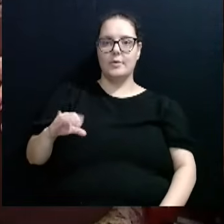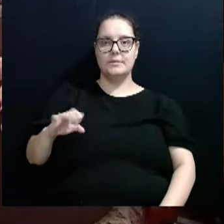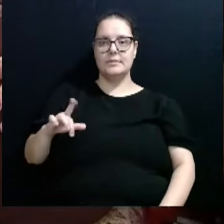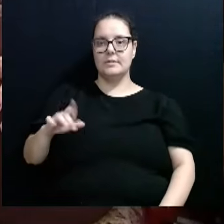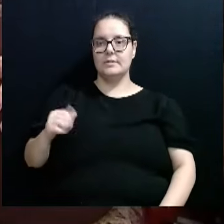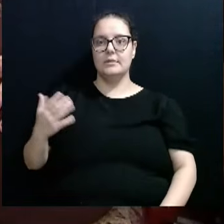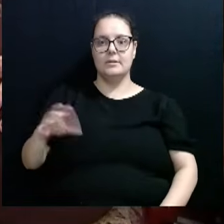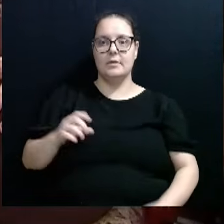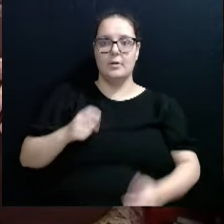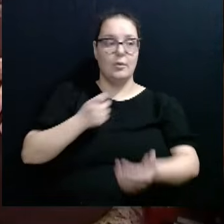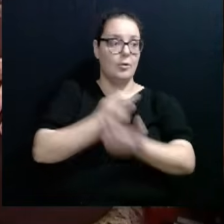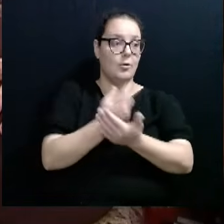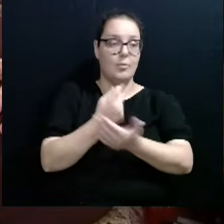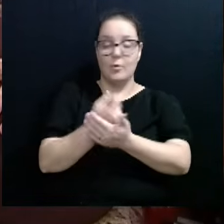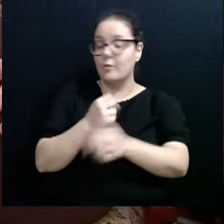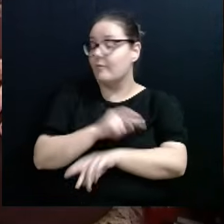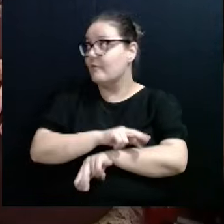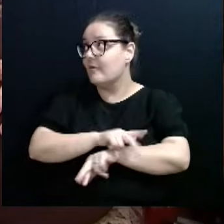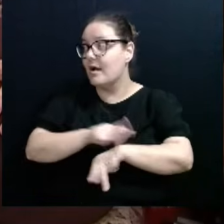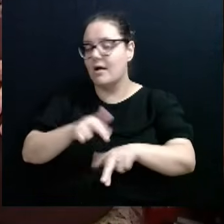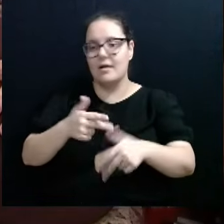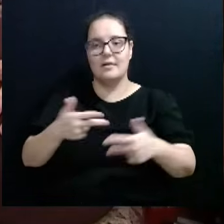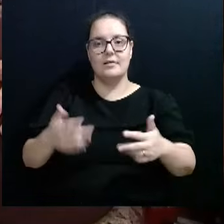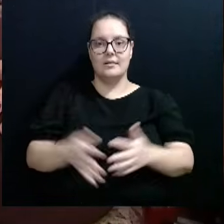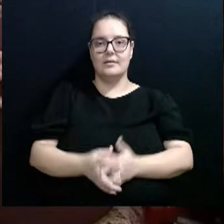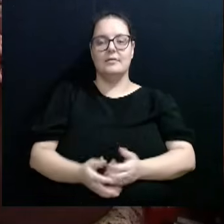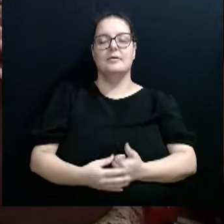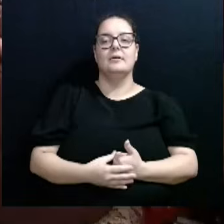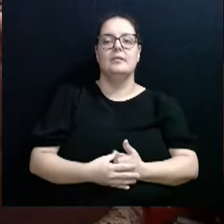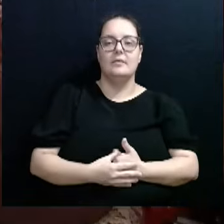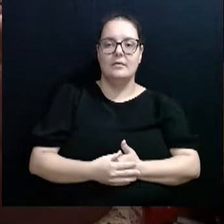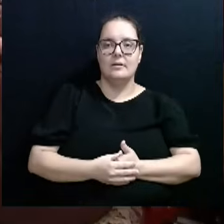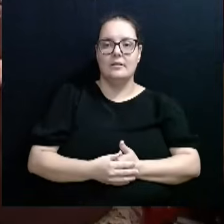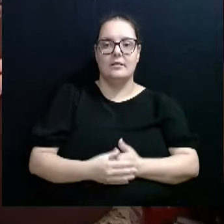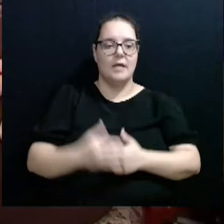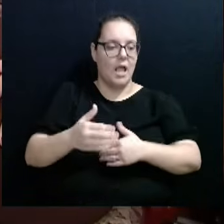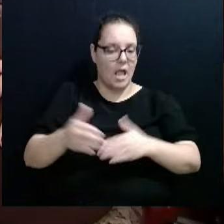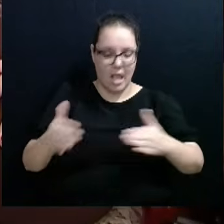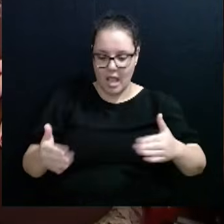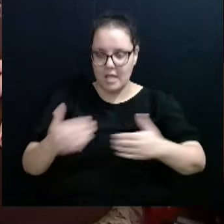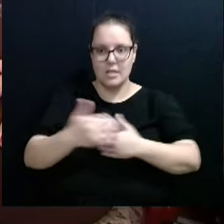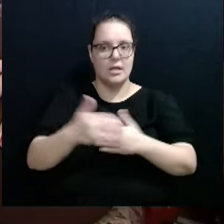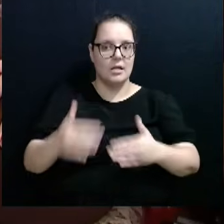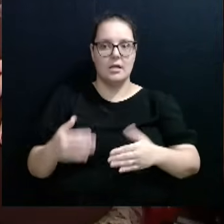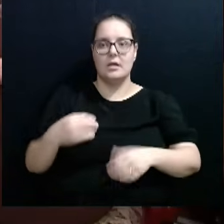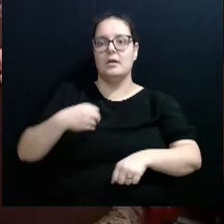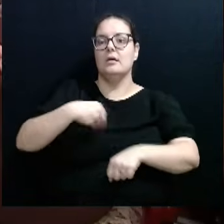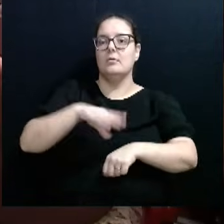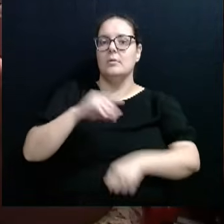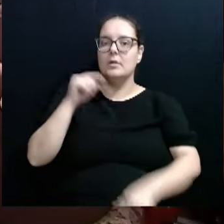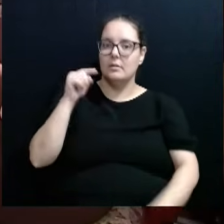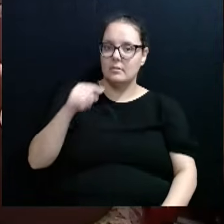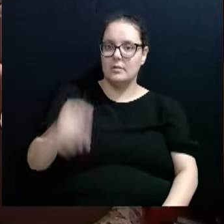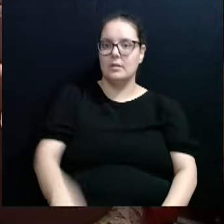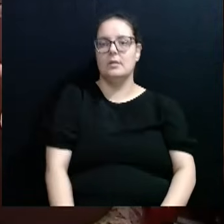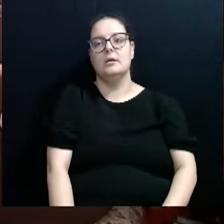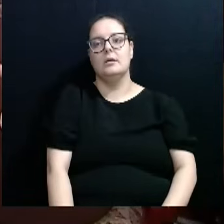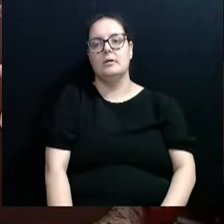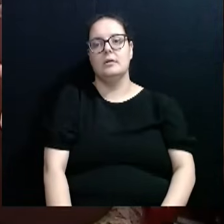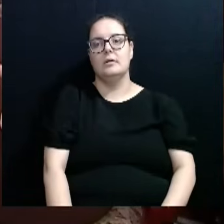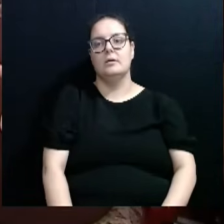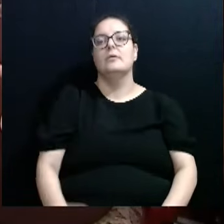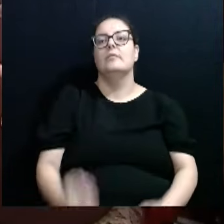muita coisa. E era assim, caixas e caixas que eu mandei para ele. Foi muito